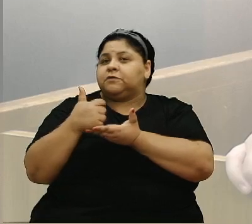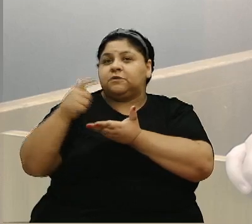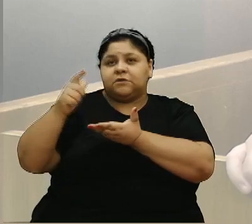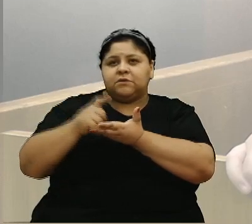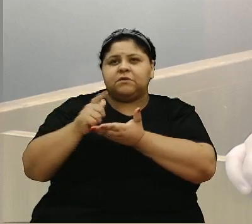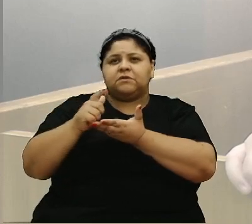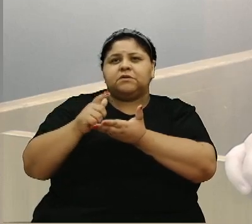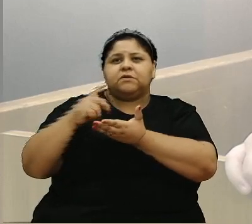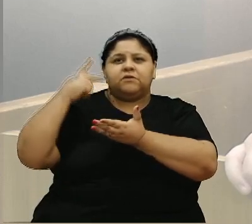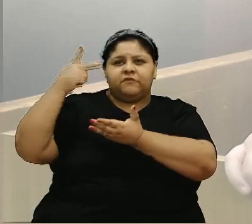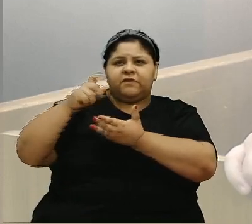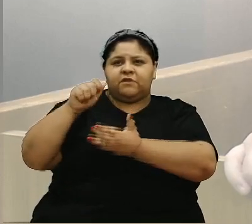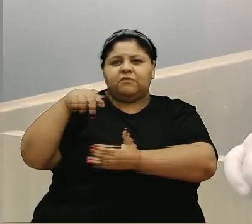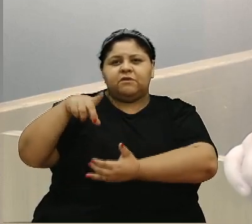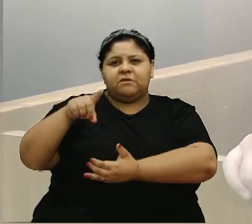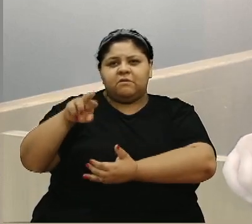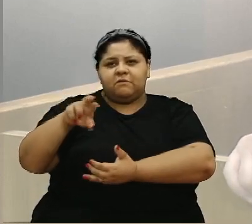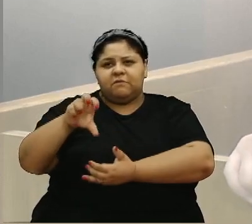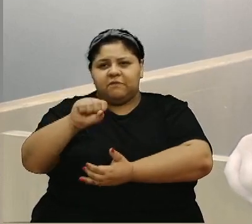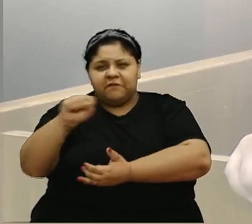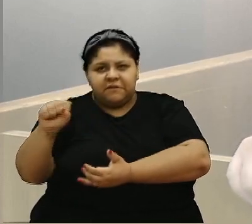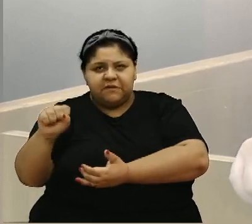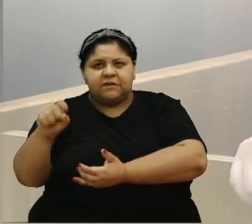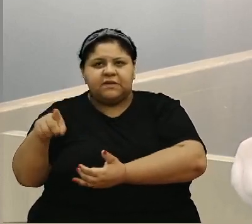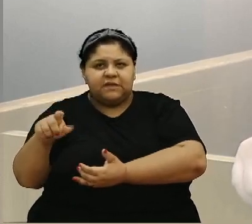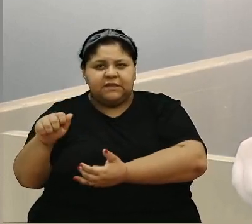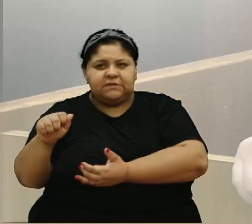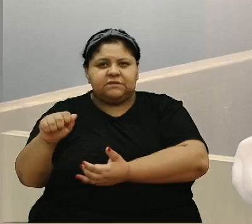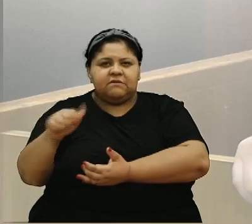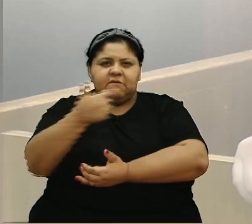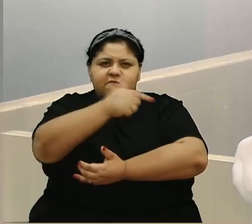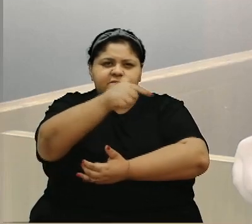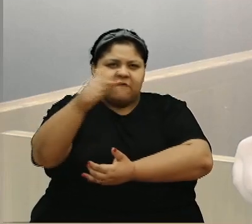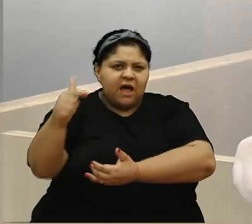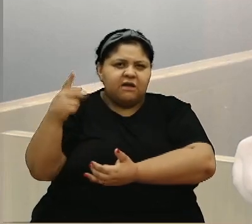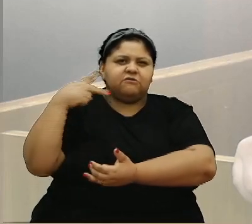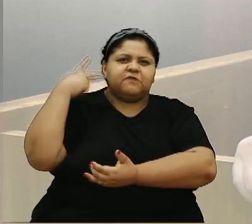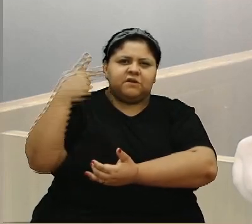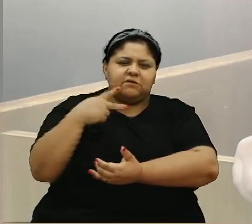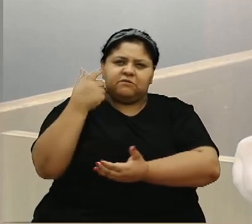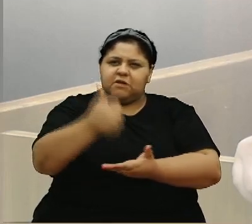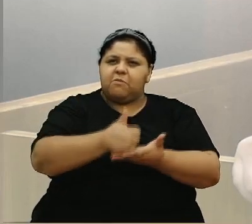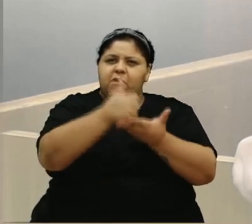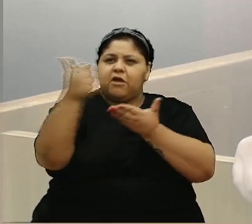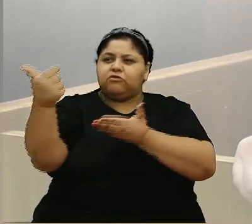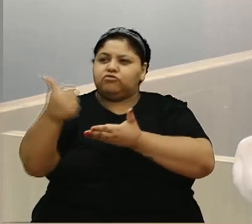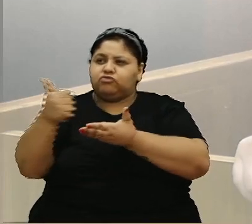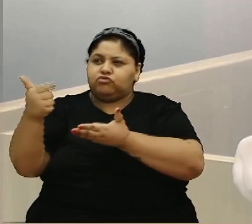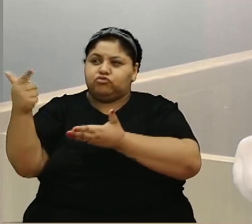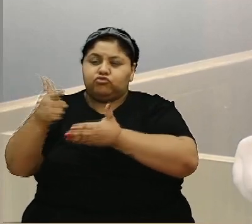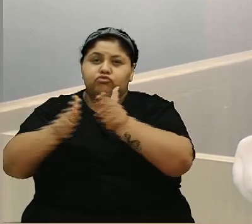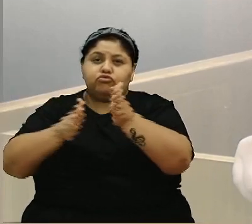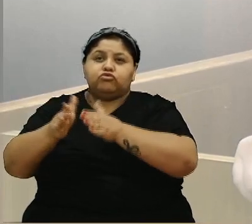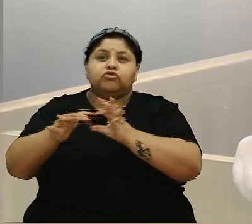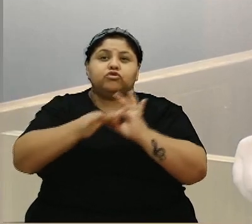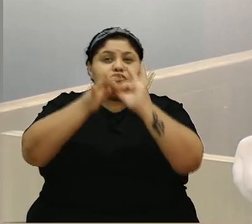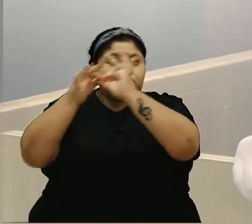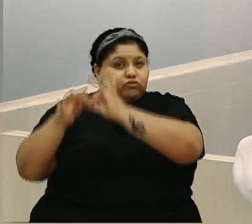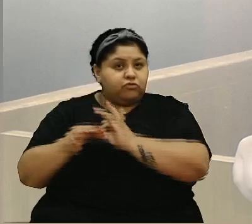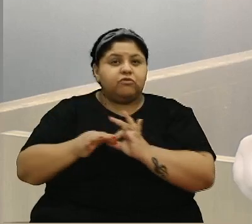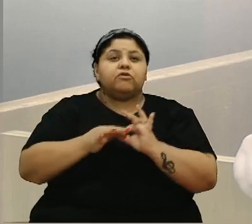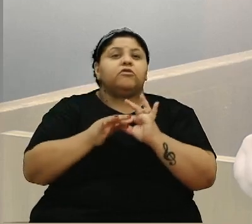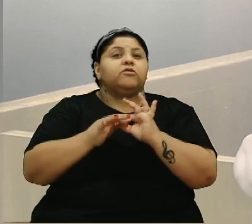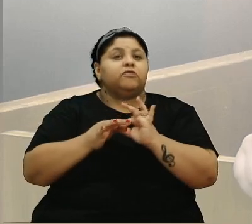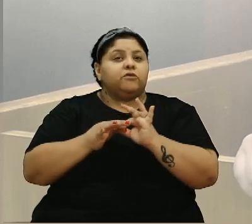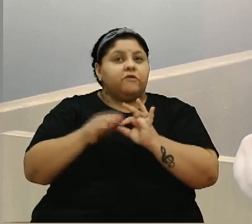também apoiou, o PCdoB apoiaram, o vereador Renato, o vereador Felipe, o PSB apoiaram no segundo turno, que essa união faça valer o recado que